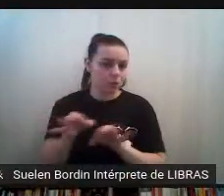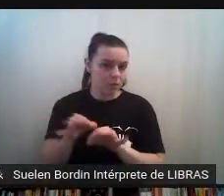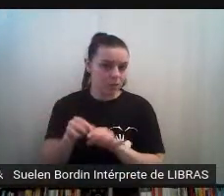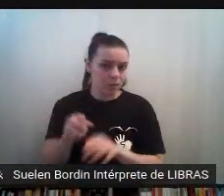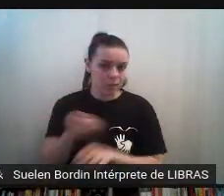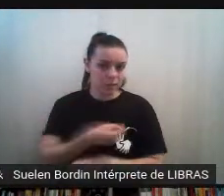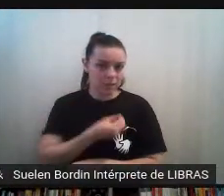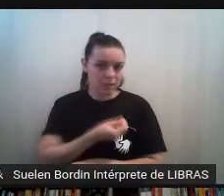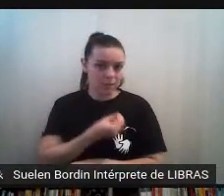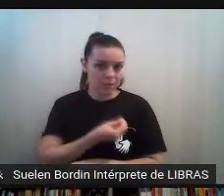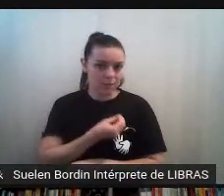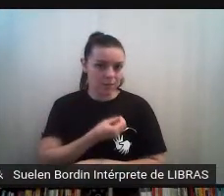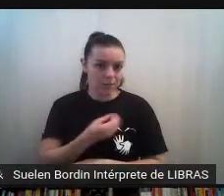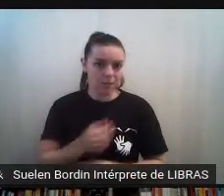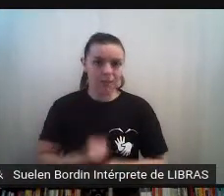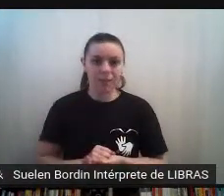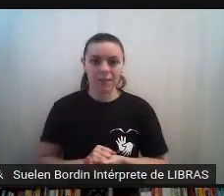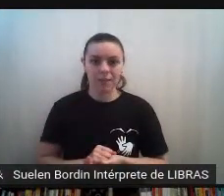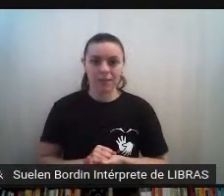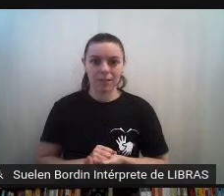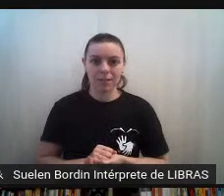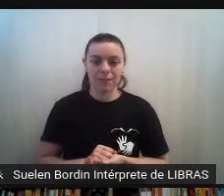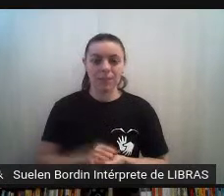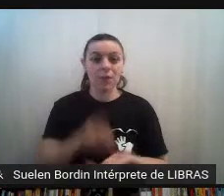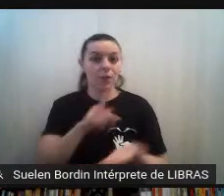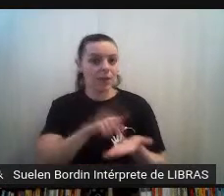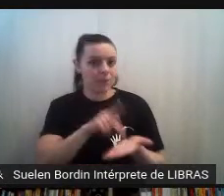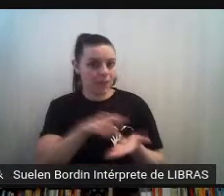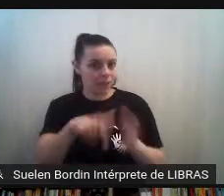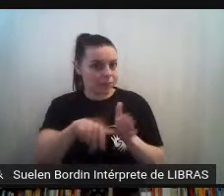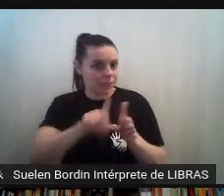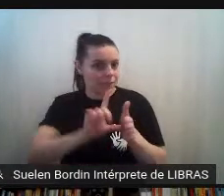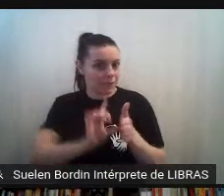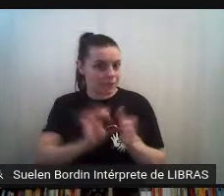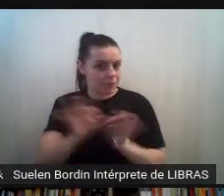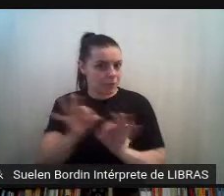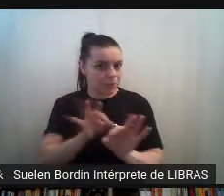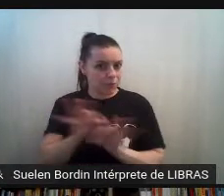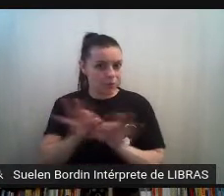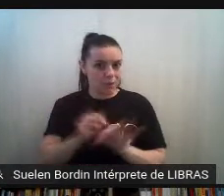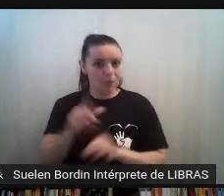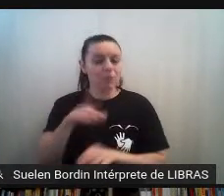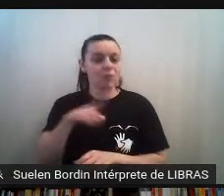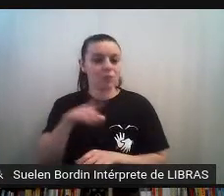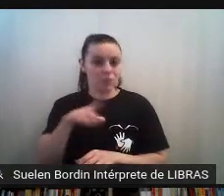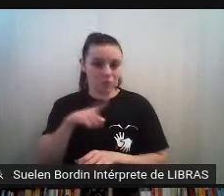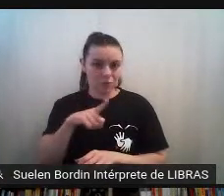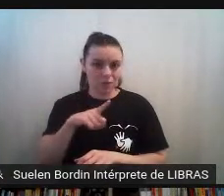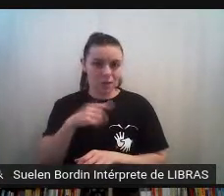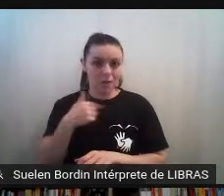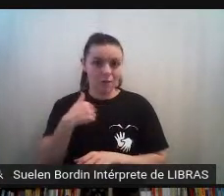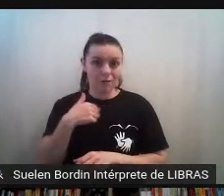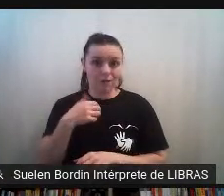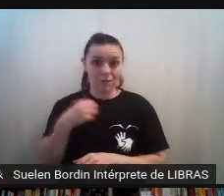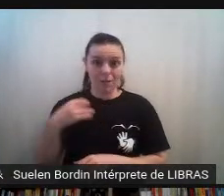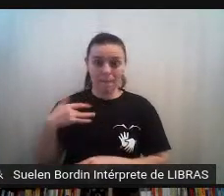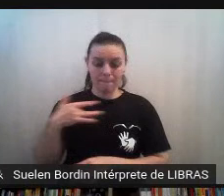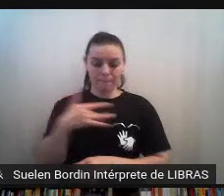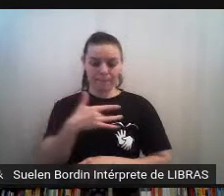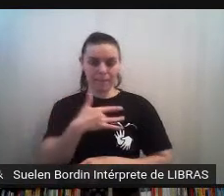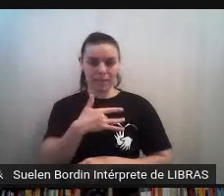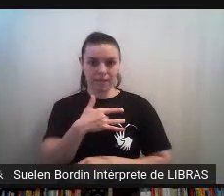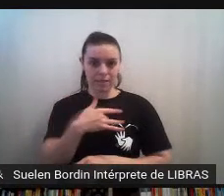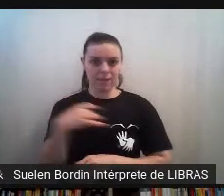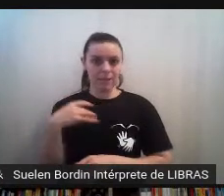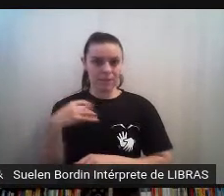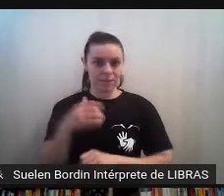Claro. Na verdade, antes do projeto, eu tinha na minha cabeça que eu queria ser médica. Nunca vi matemática